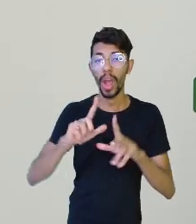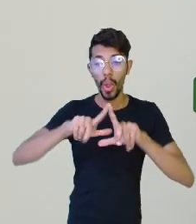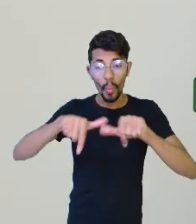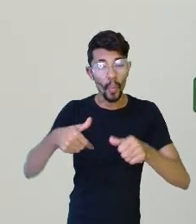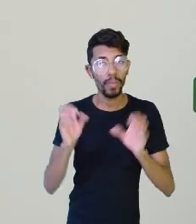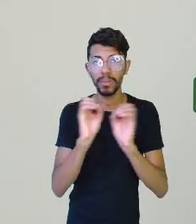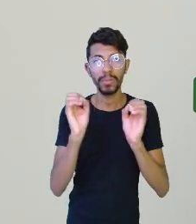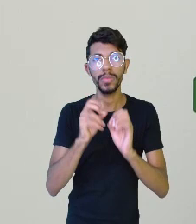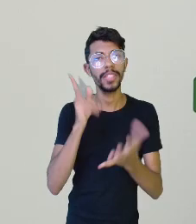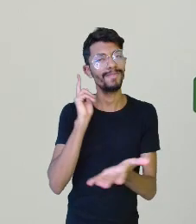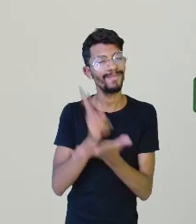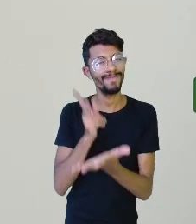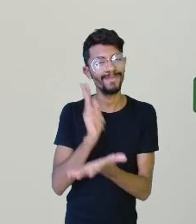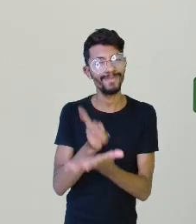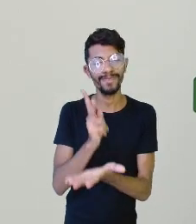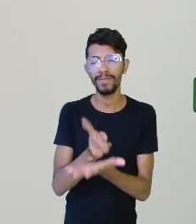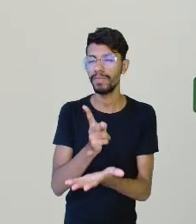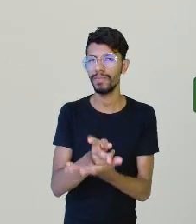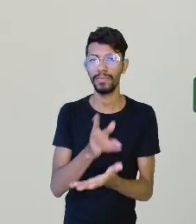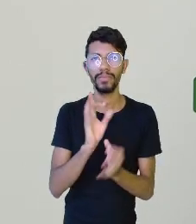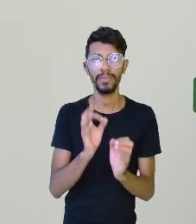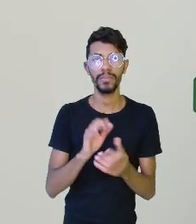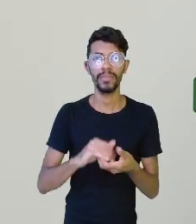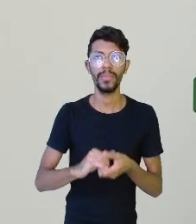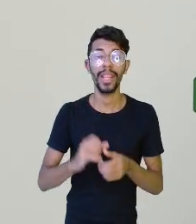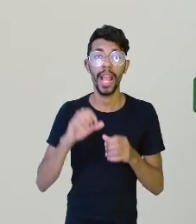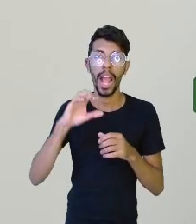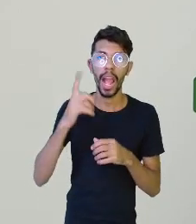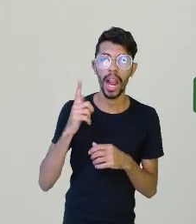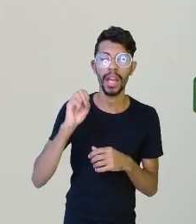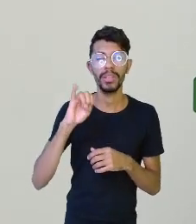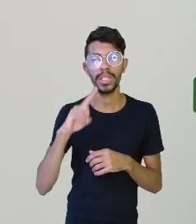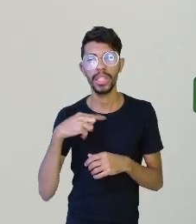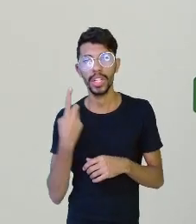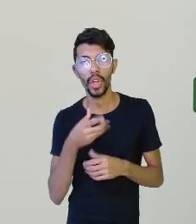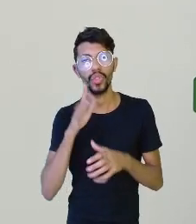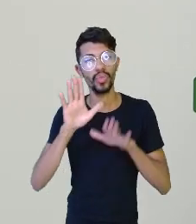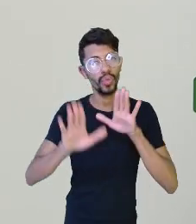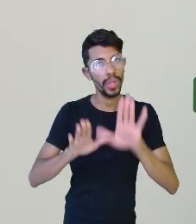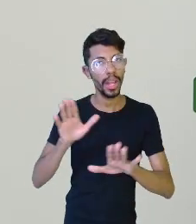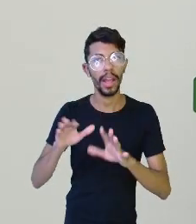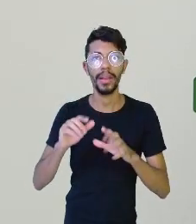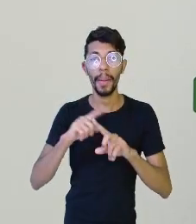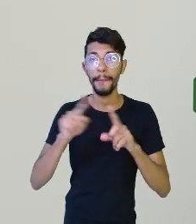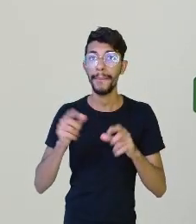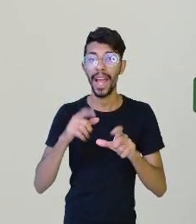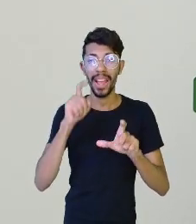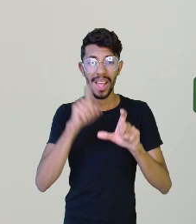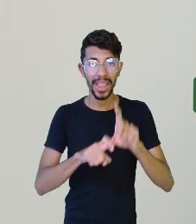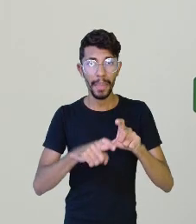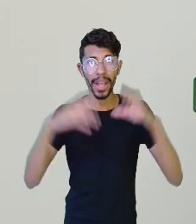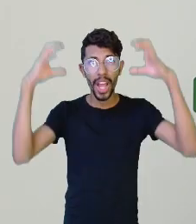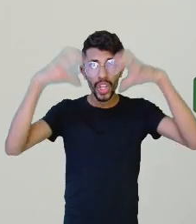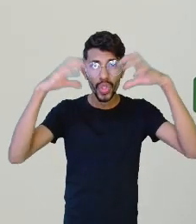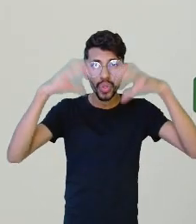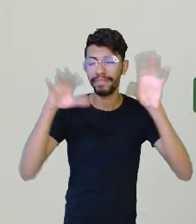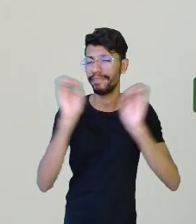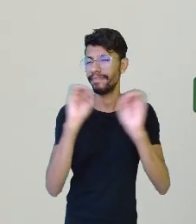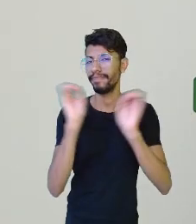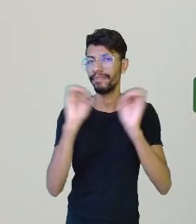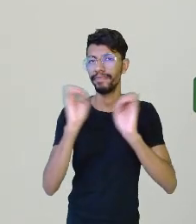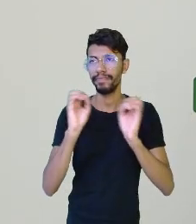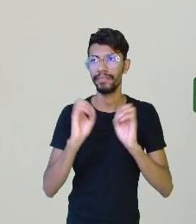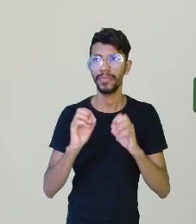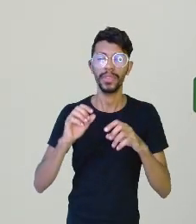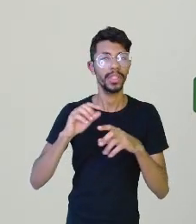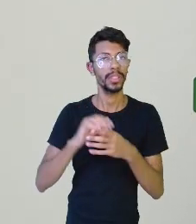um rio perene, ele sempre vai estar lá. Claro, se a gente preservar, se a gente cuidar. Mas ele não depende simplesmente da chuva para existir.